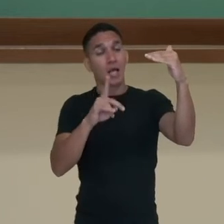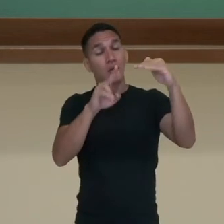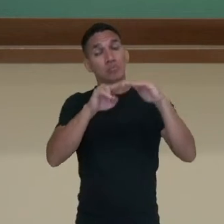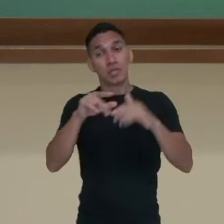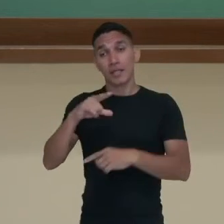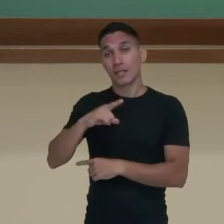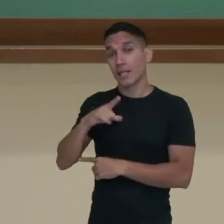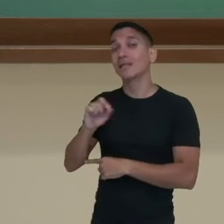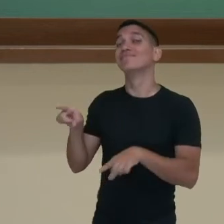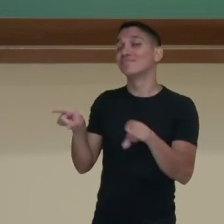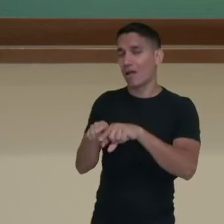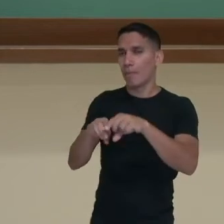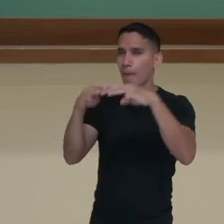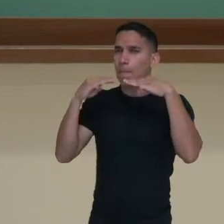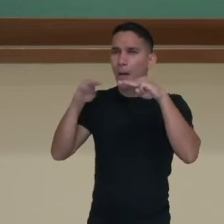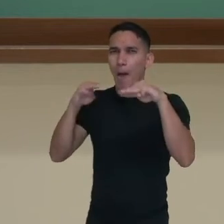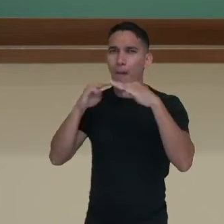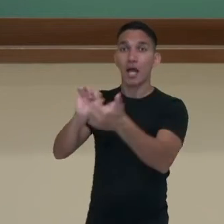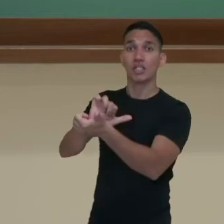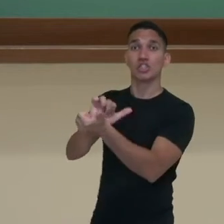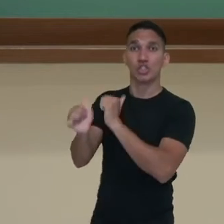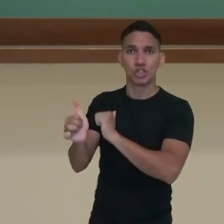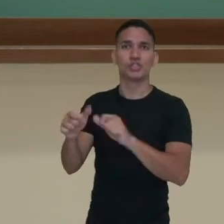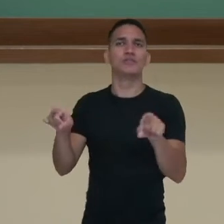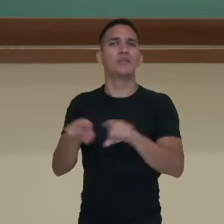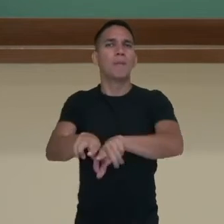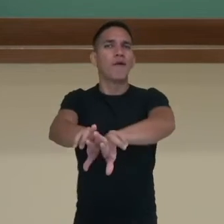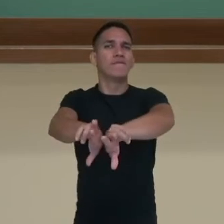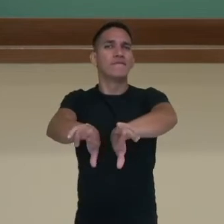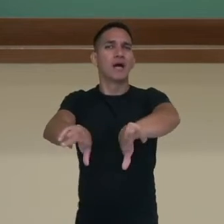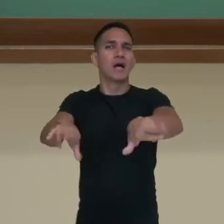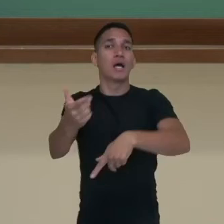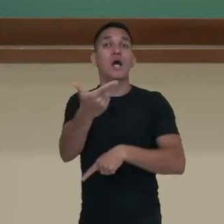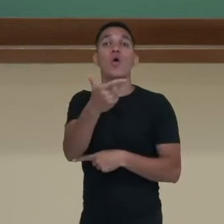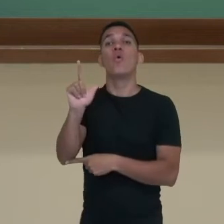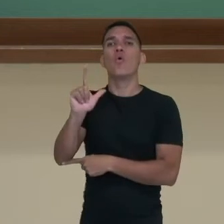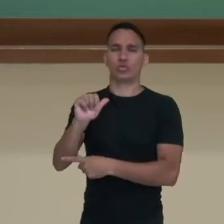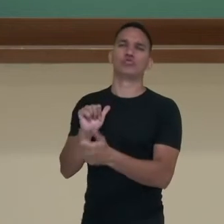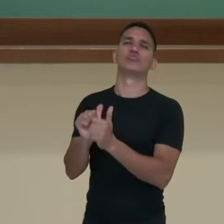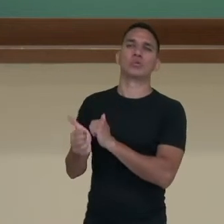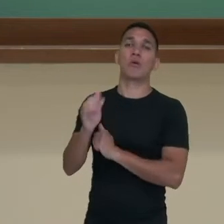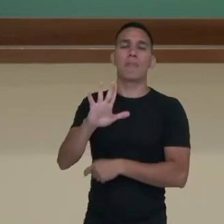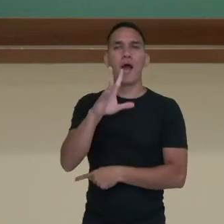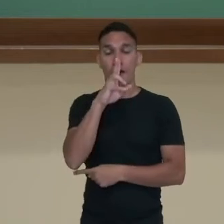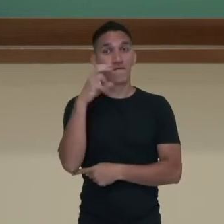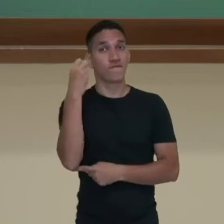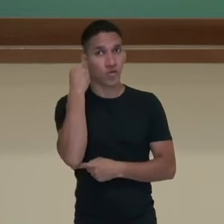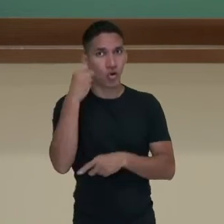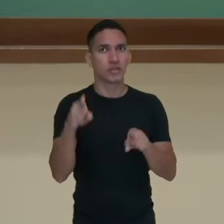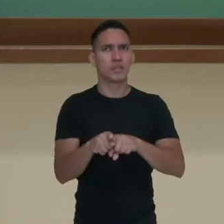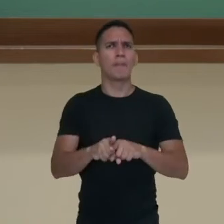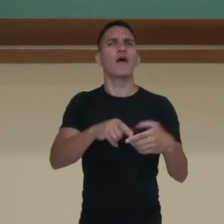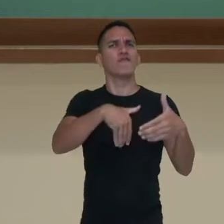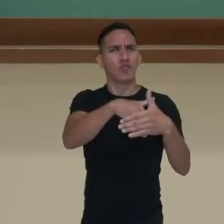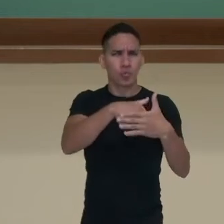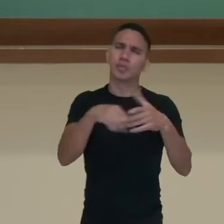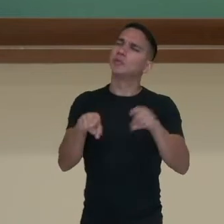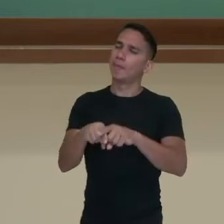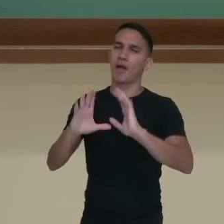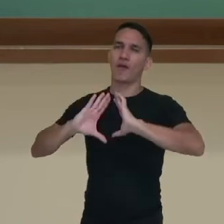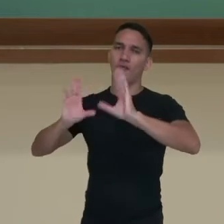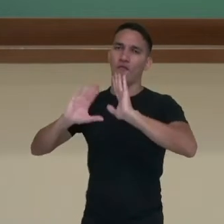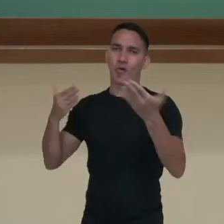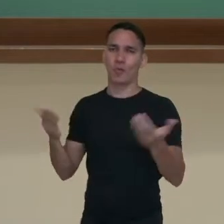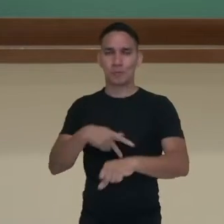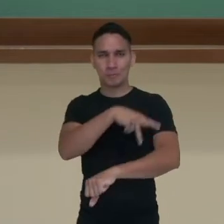existe o marketing esportivo, né, vários outros esportes, mas muito forte no futebol e no voleibol hoje no